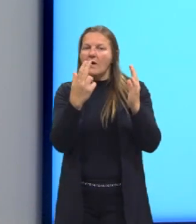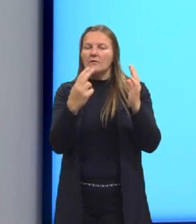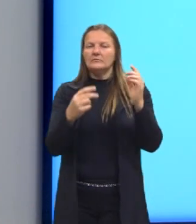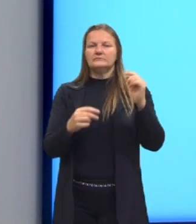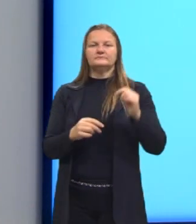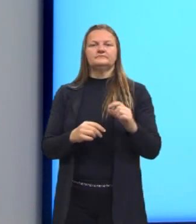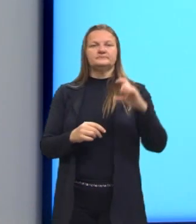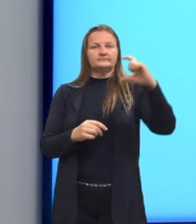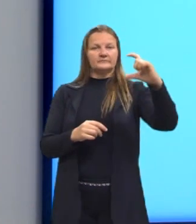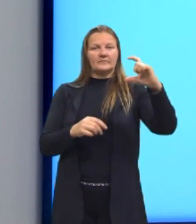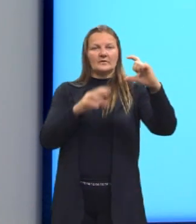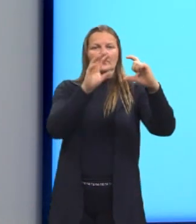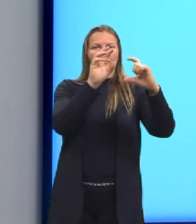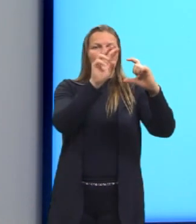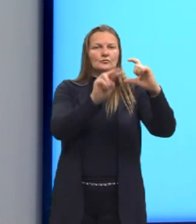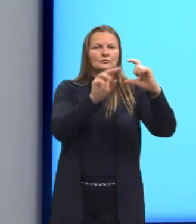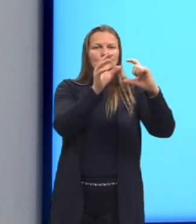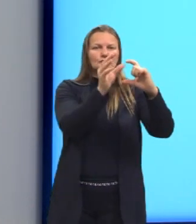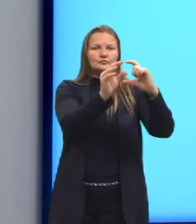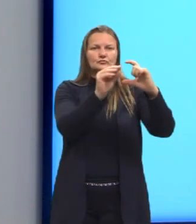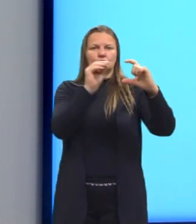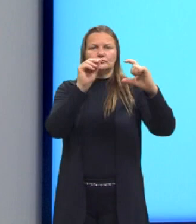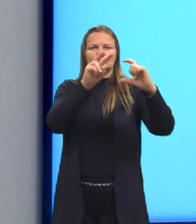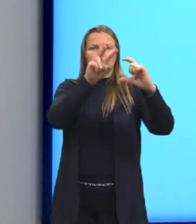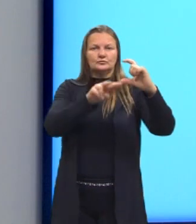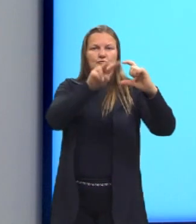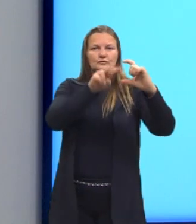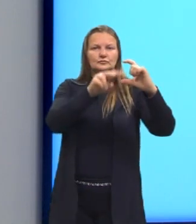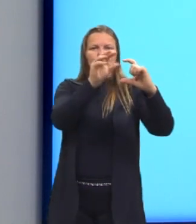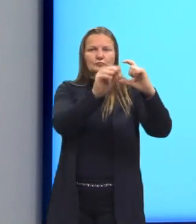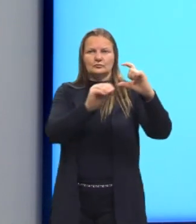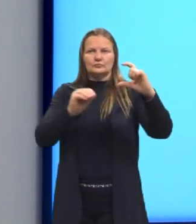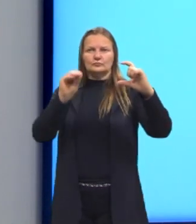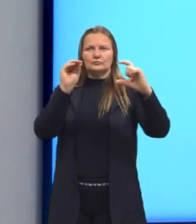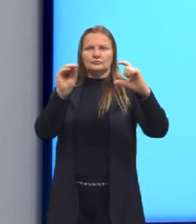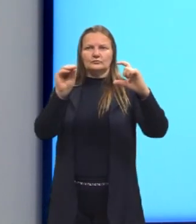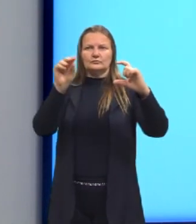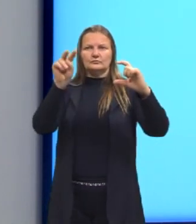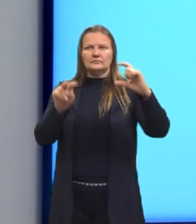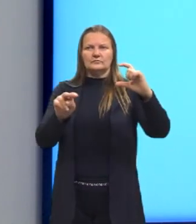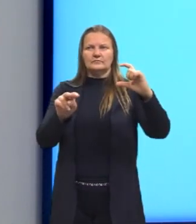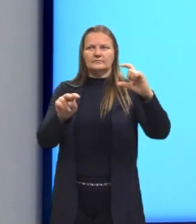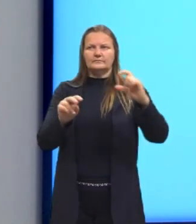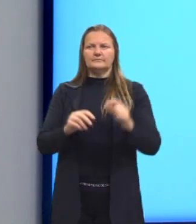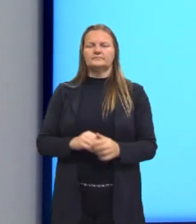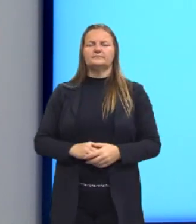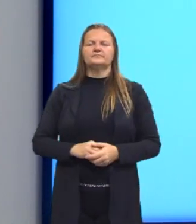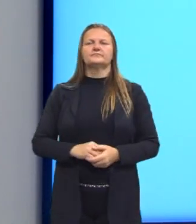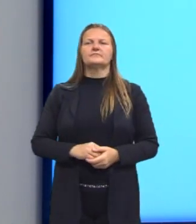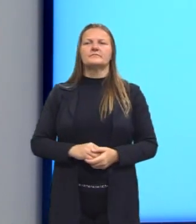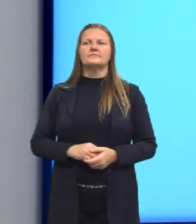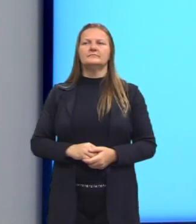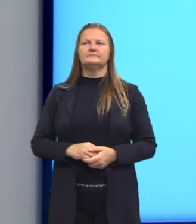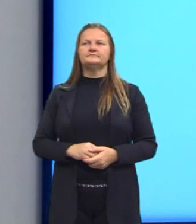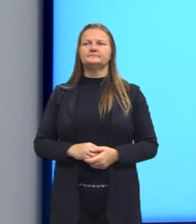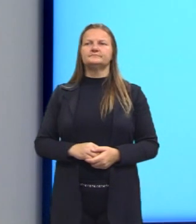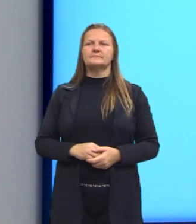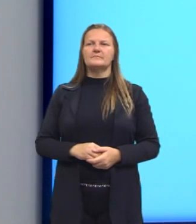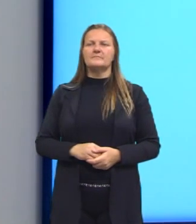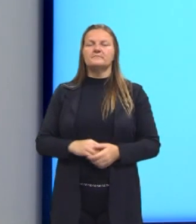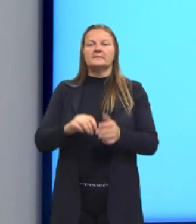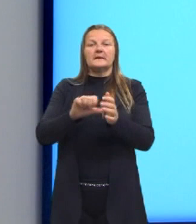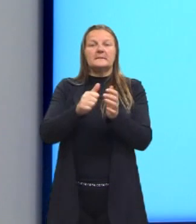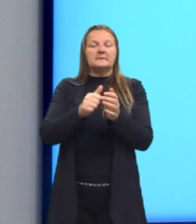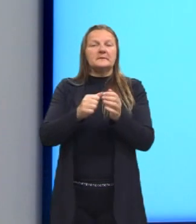cuidando para deixar os sinais bonitinhos do jeitinho que eles estavam, só repetimos as duas colunas. Esse é o